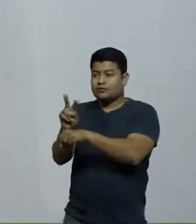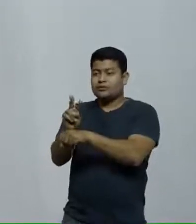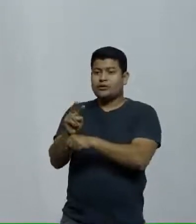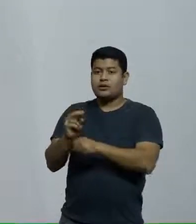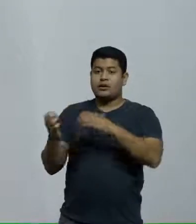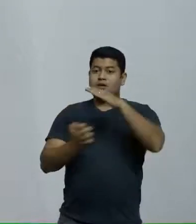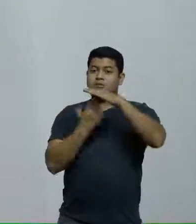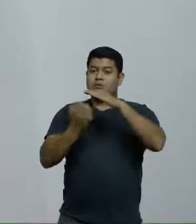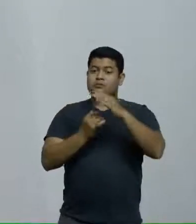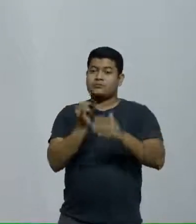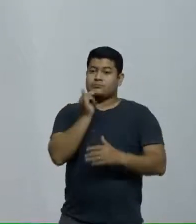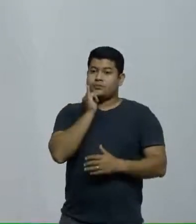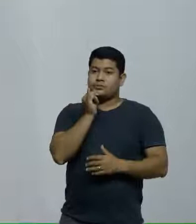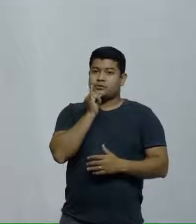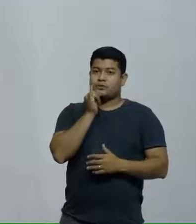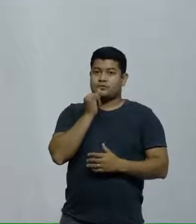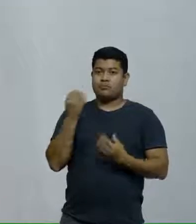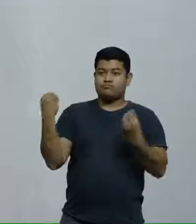as instaladoras de GNV.